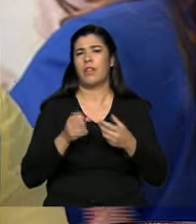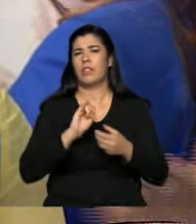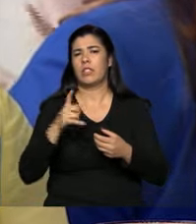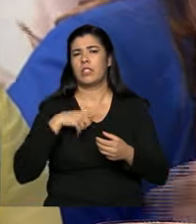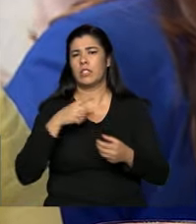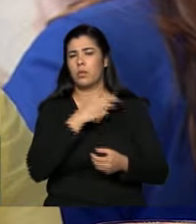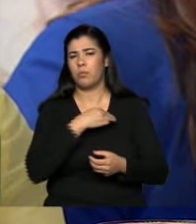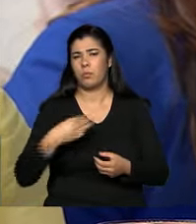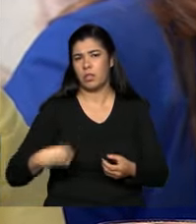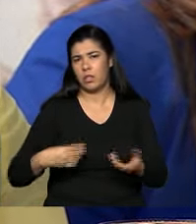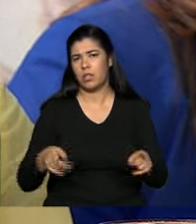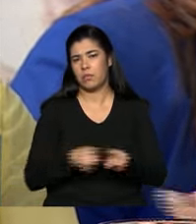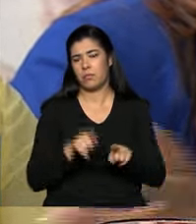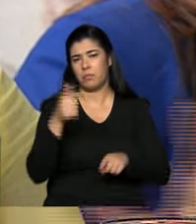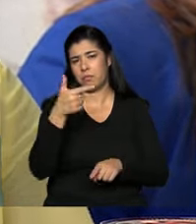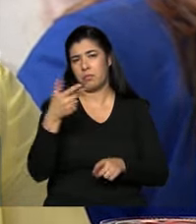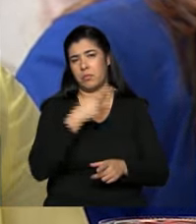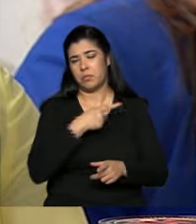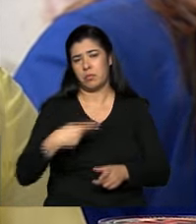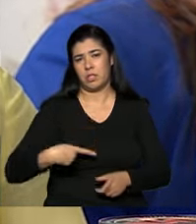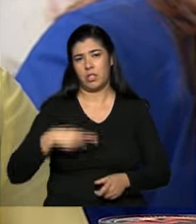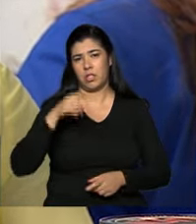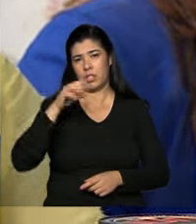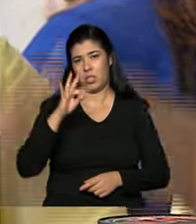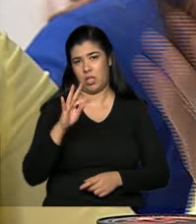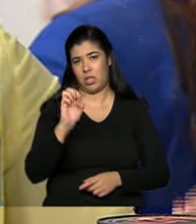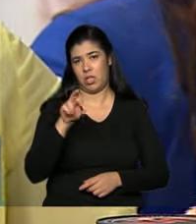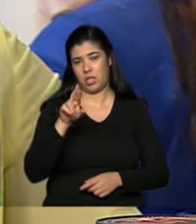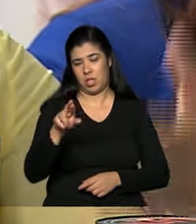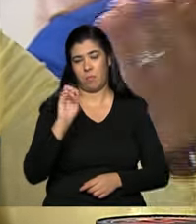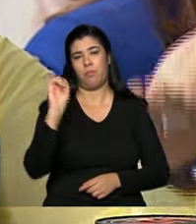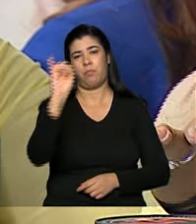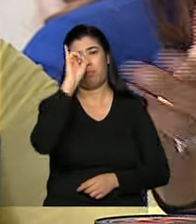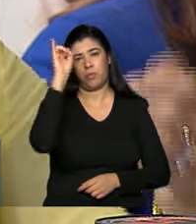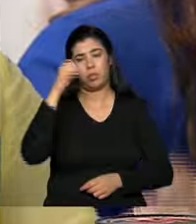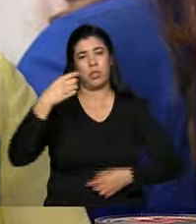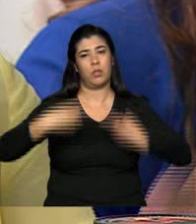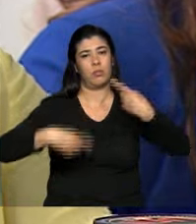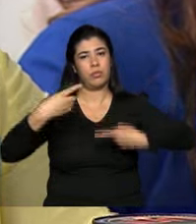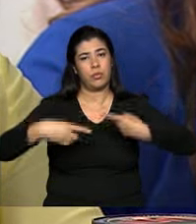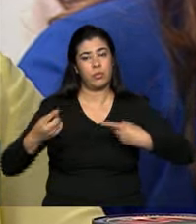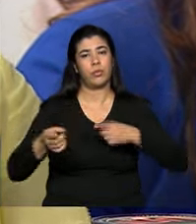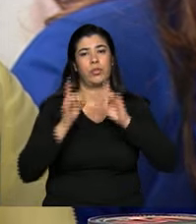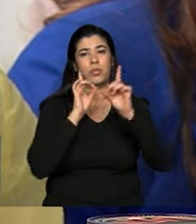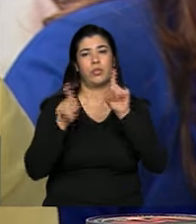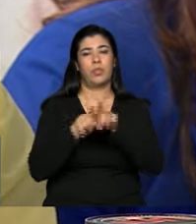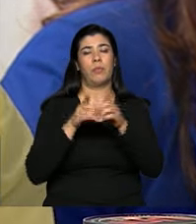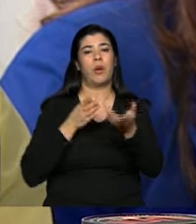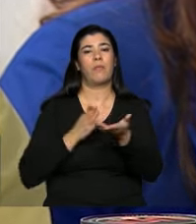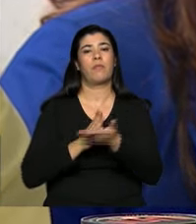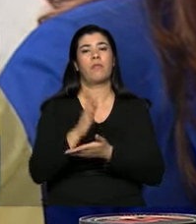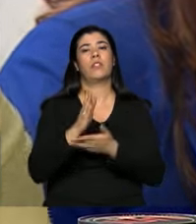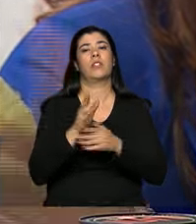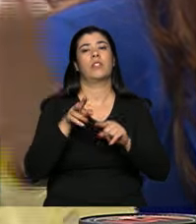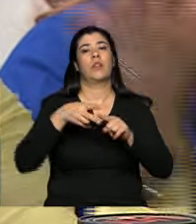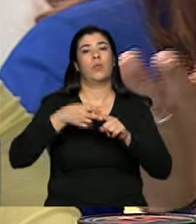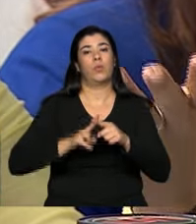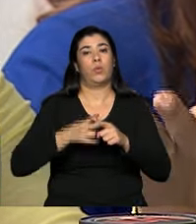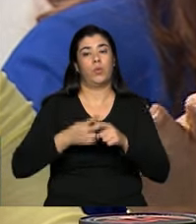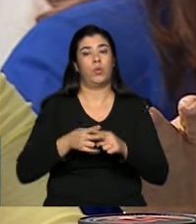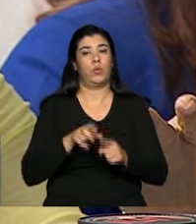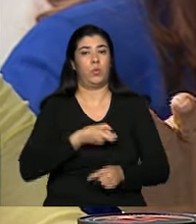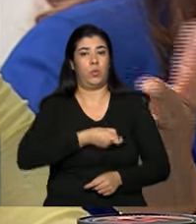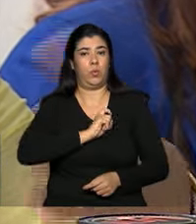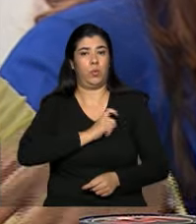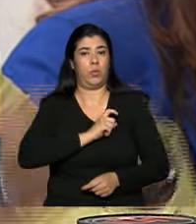ministro do do vice-presidente Michel Temer que foi tão importante para a discussão e aprovação do ajuste fiscal lá na Câmara se os